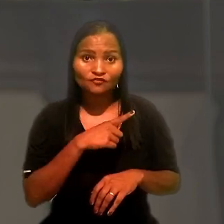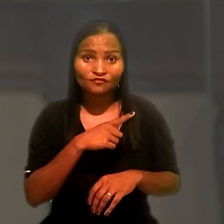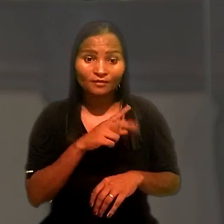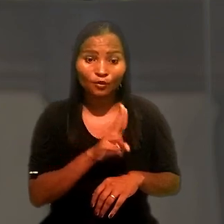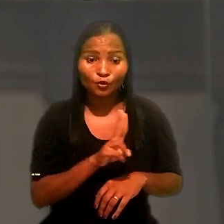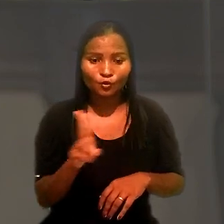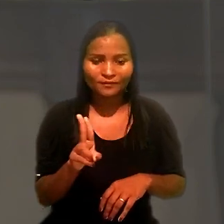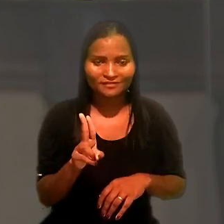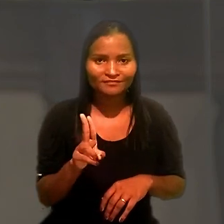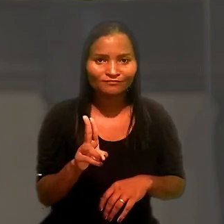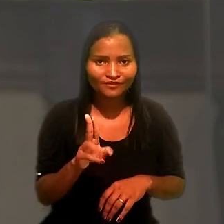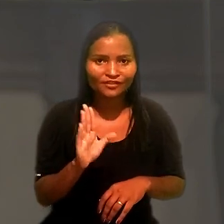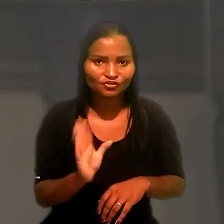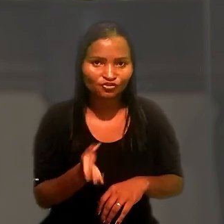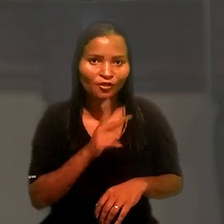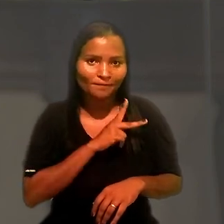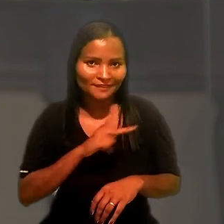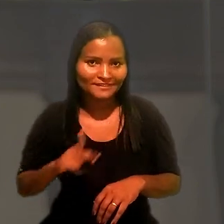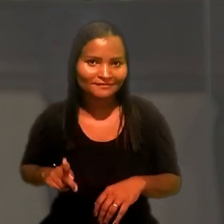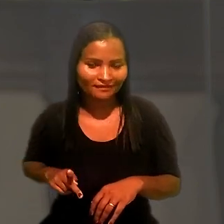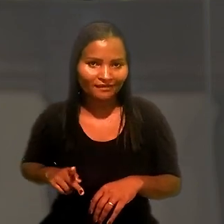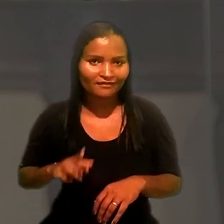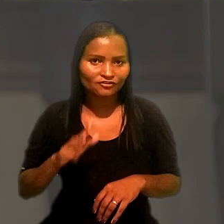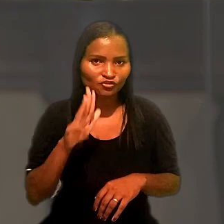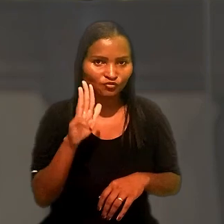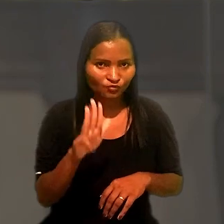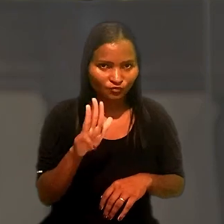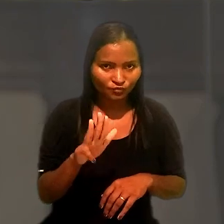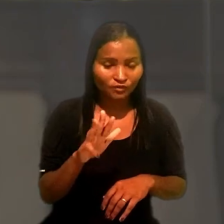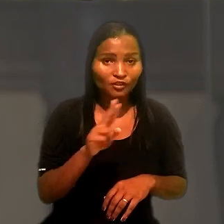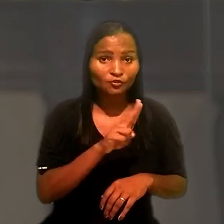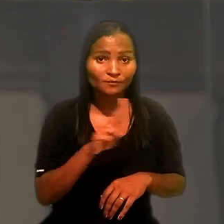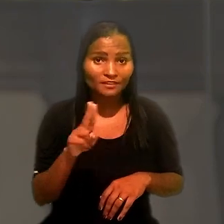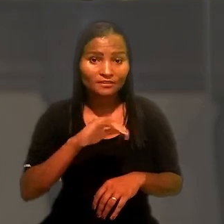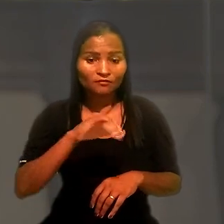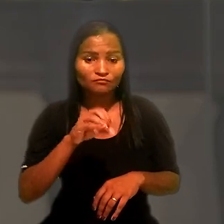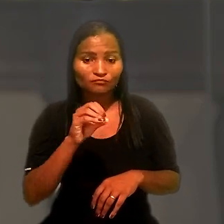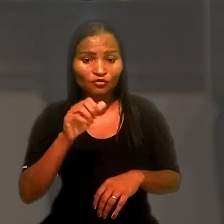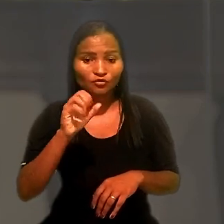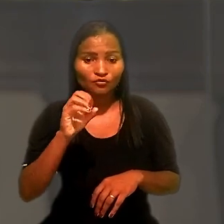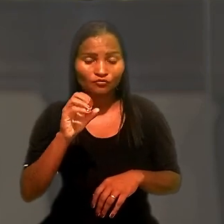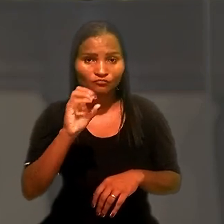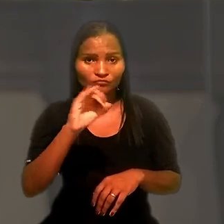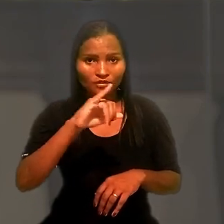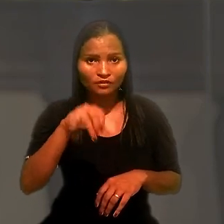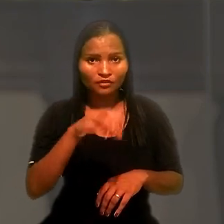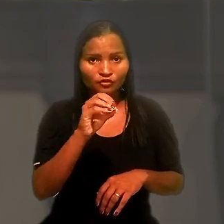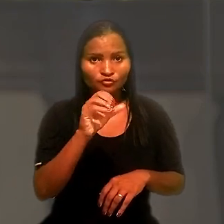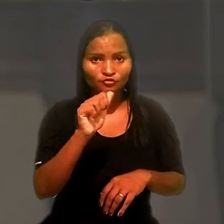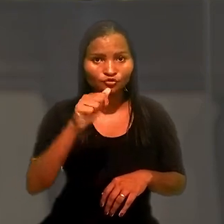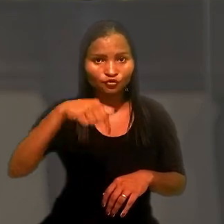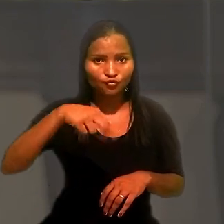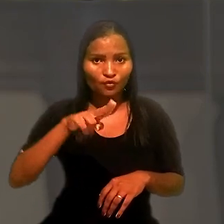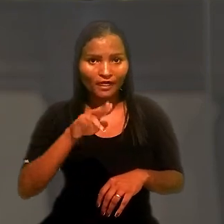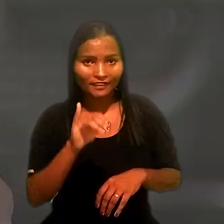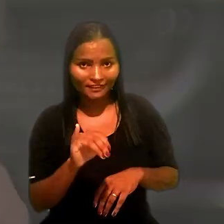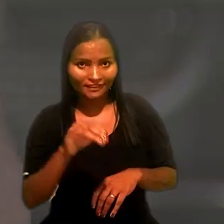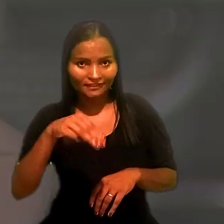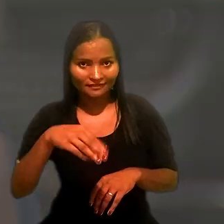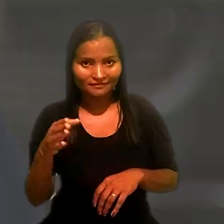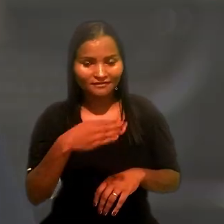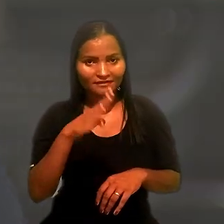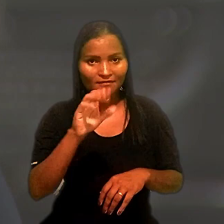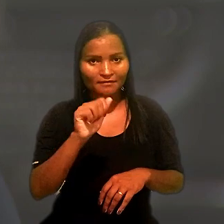tivemos a nomeação, já então com o presidente Lula, né, a nomeação do Joaquim Barbosa para o Supremo Tribunal Federal.